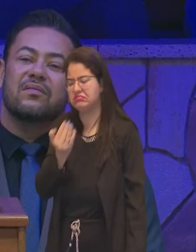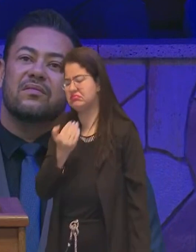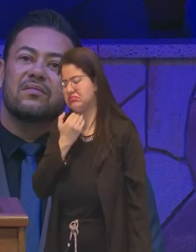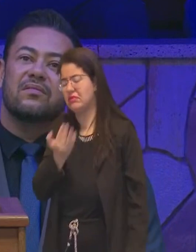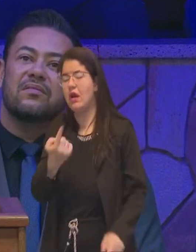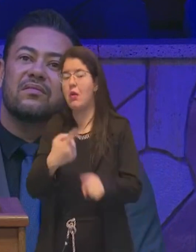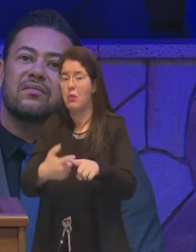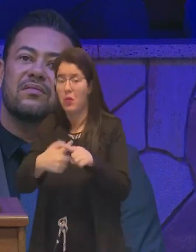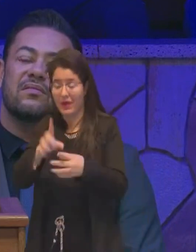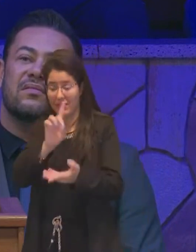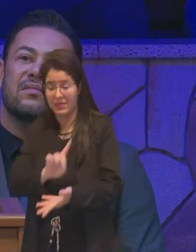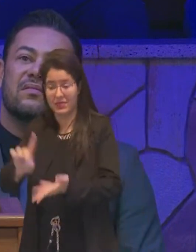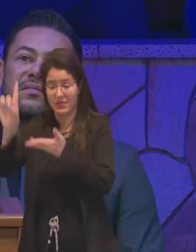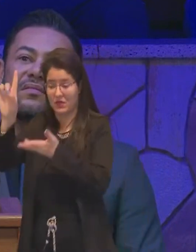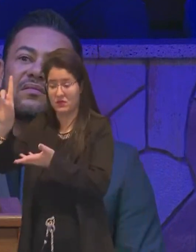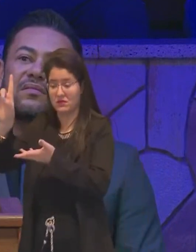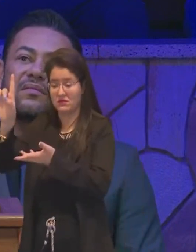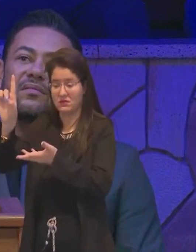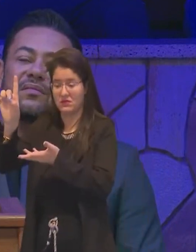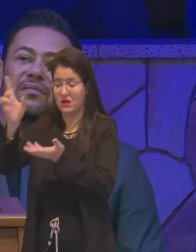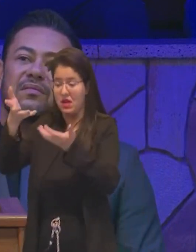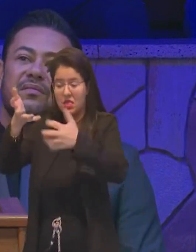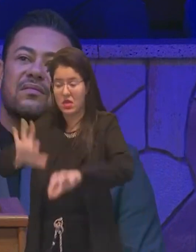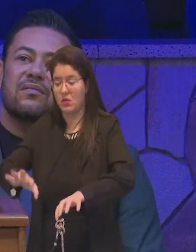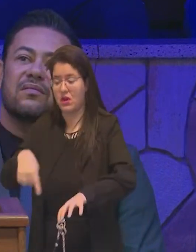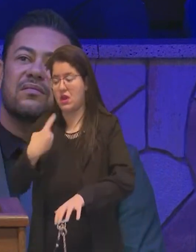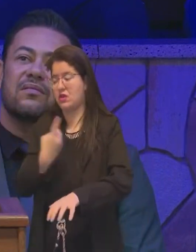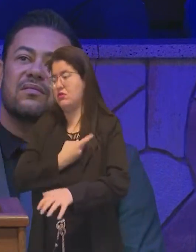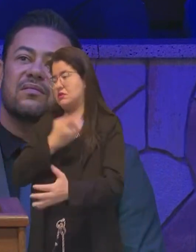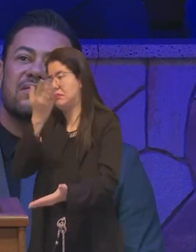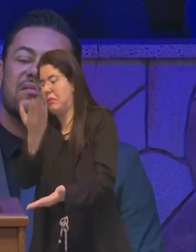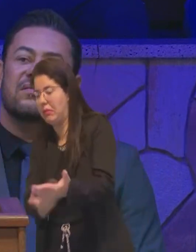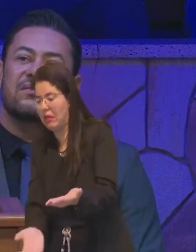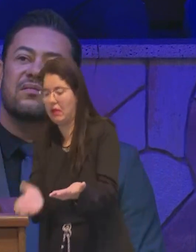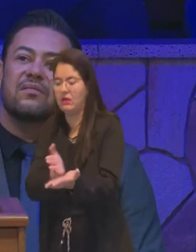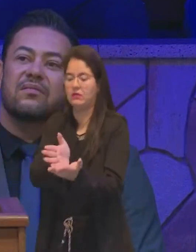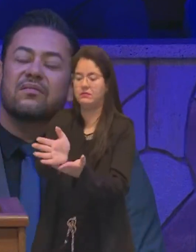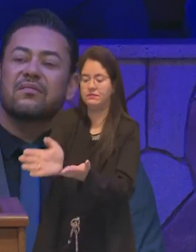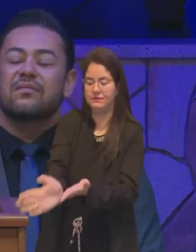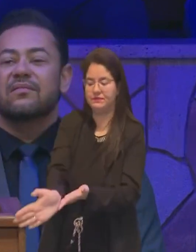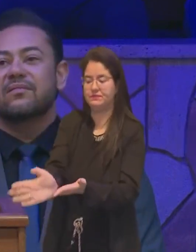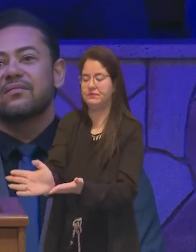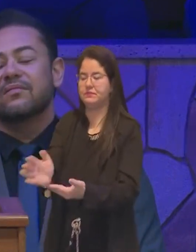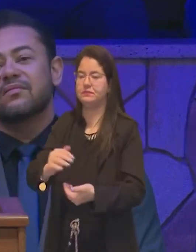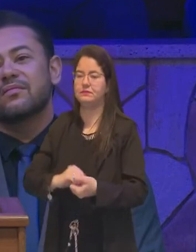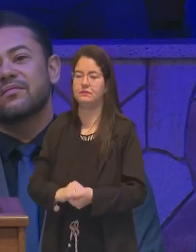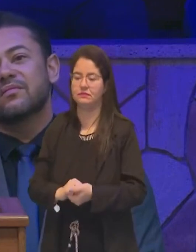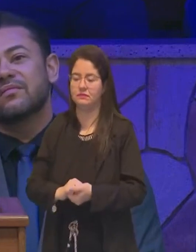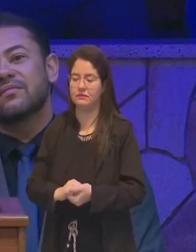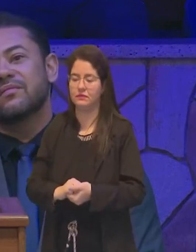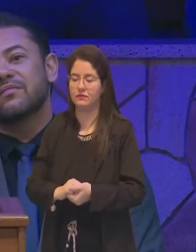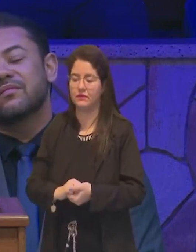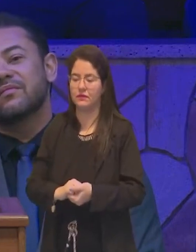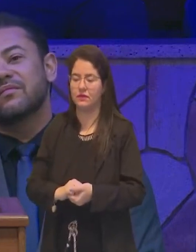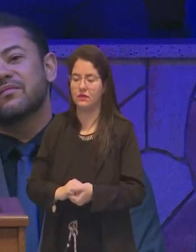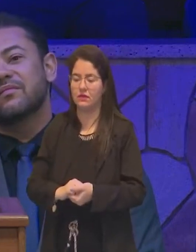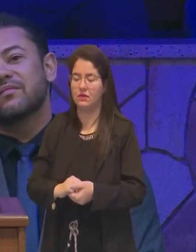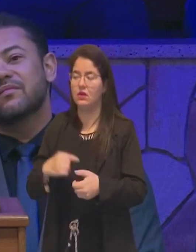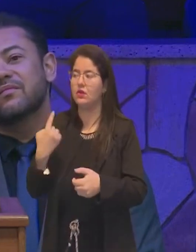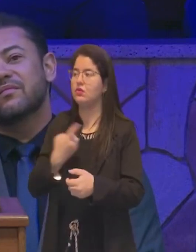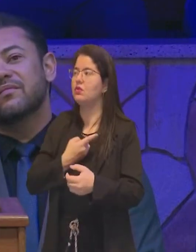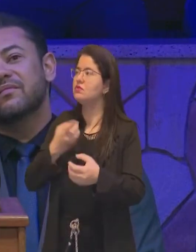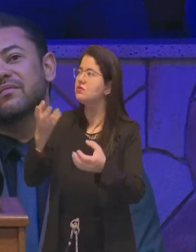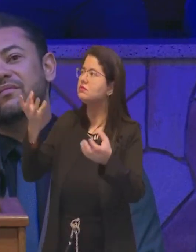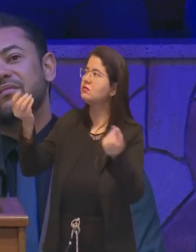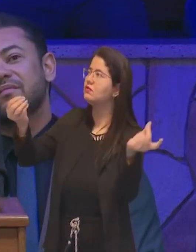Porque Deus não quer que nós nos percamos. E o jeito de nos acharmos, voltarmos